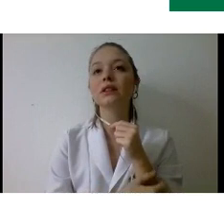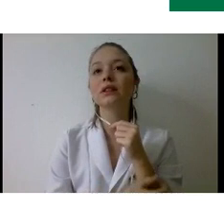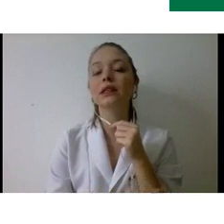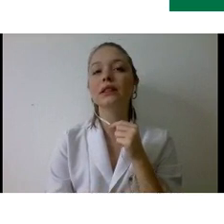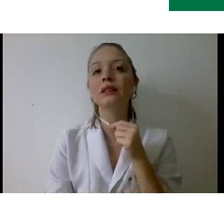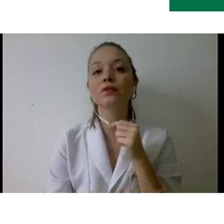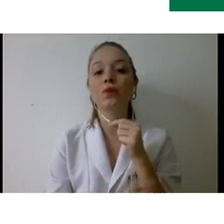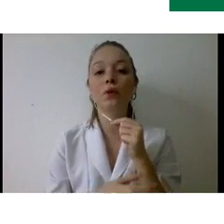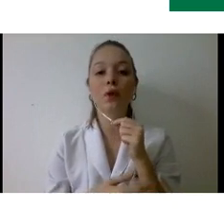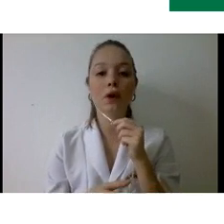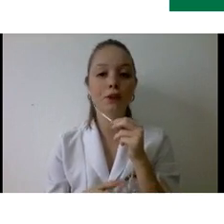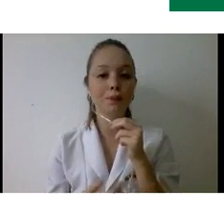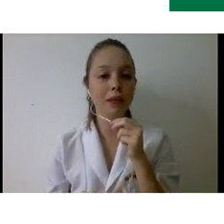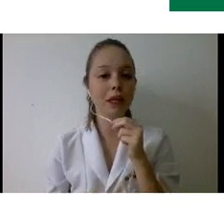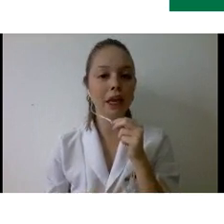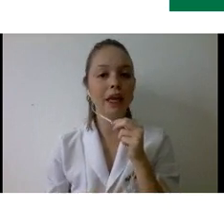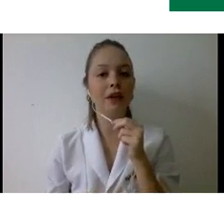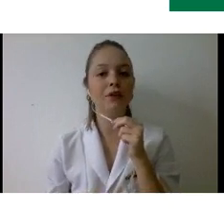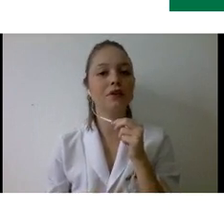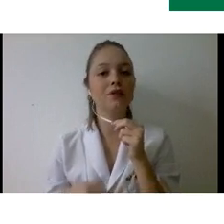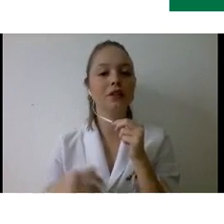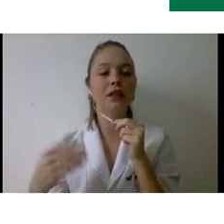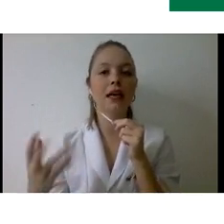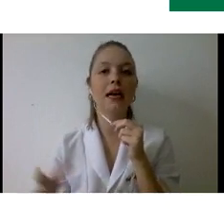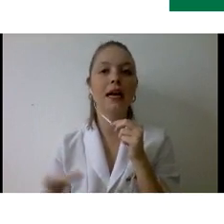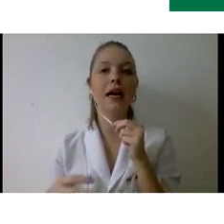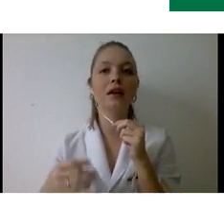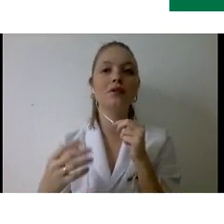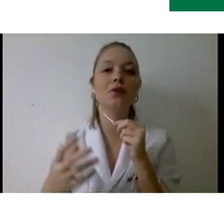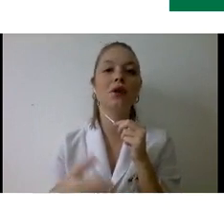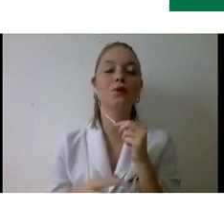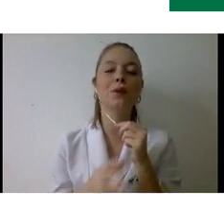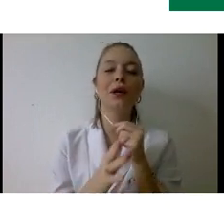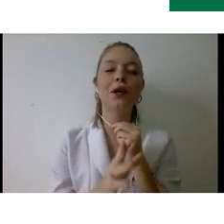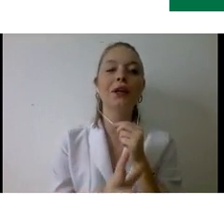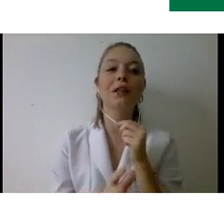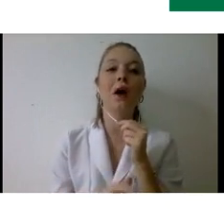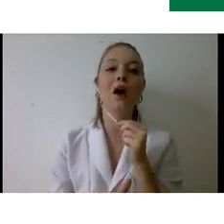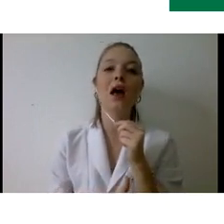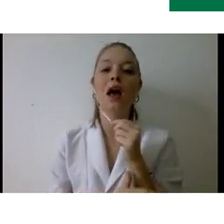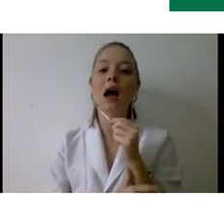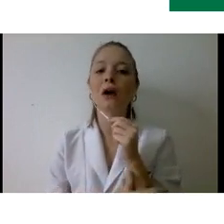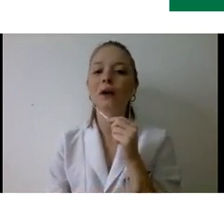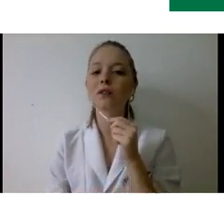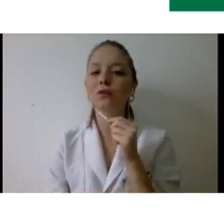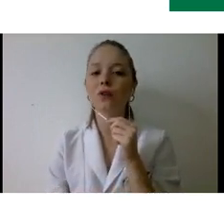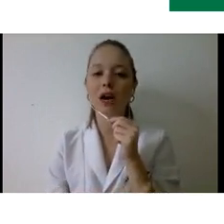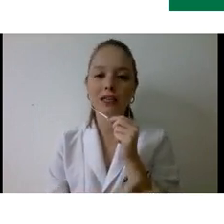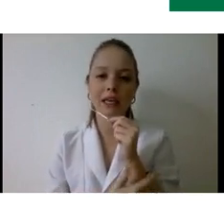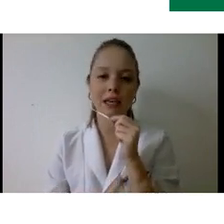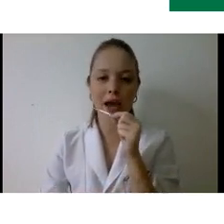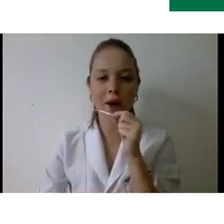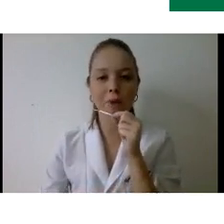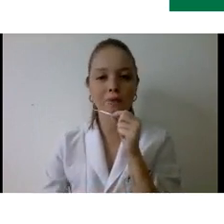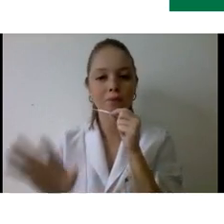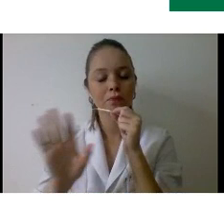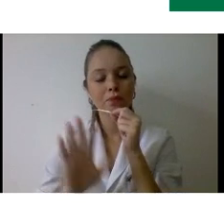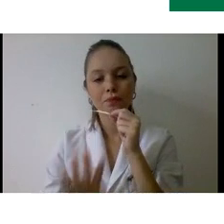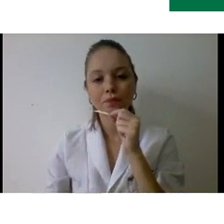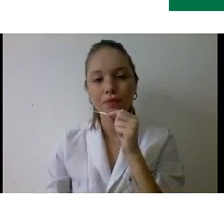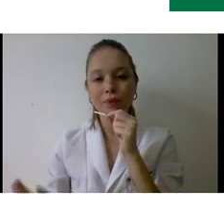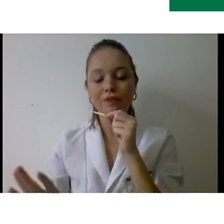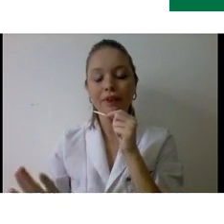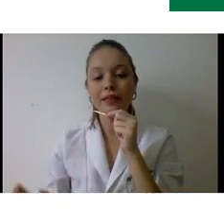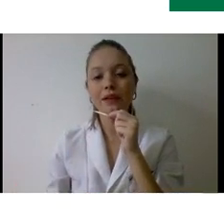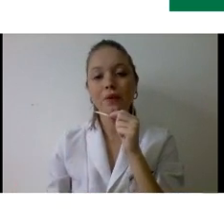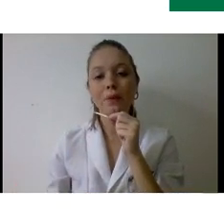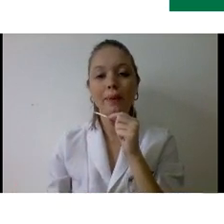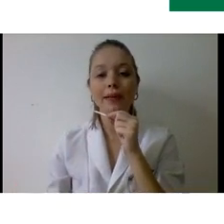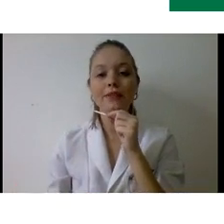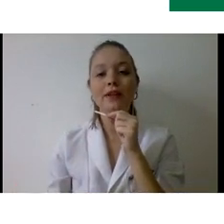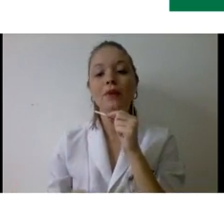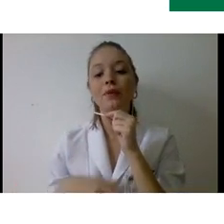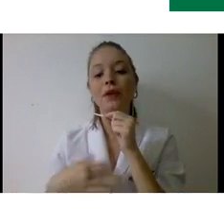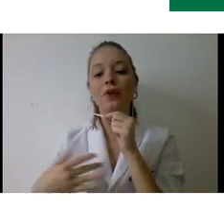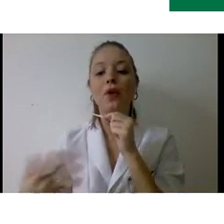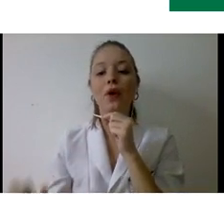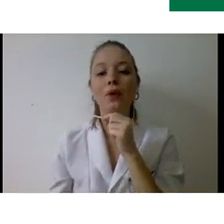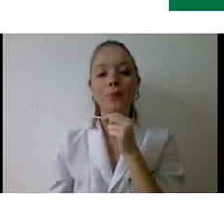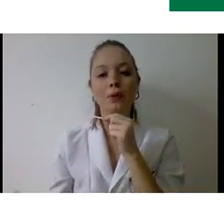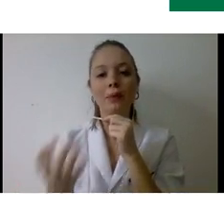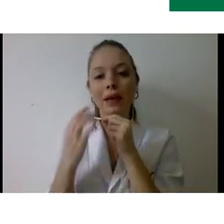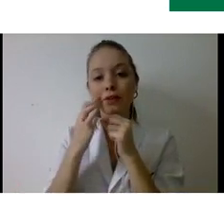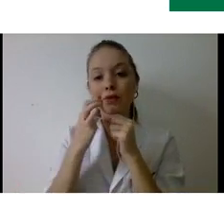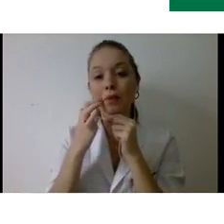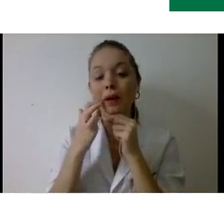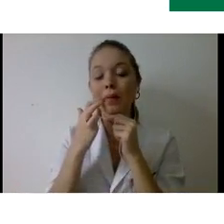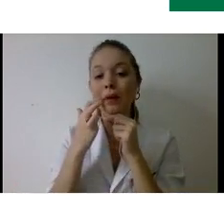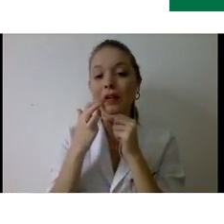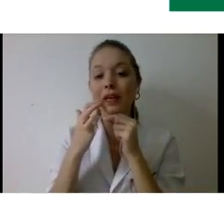só se for um corte pequeno, né? Você está em casa, é um corte pequeno e tal. Agora, se for arterial, faz a compressão e